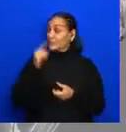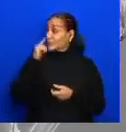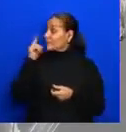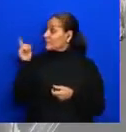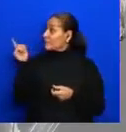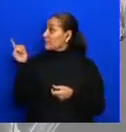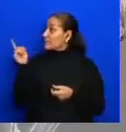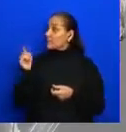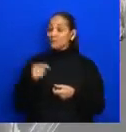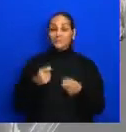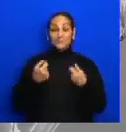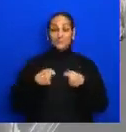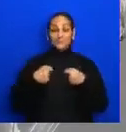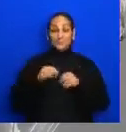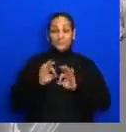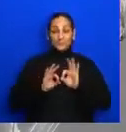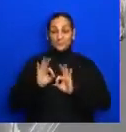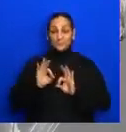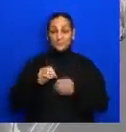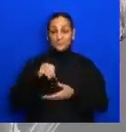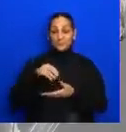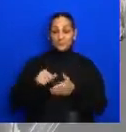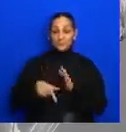realizando o procedimento necessário